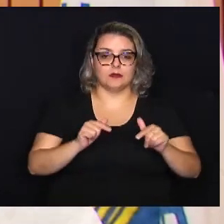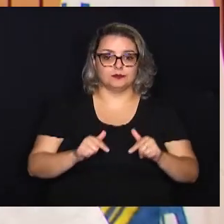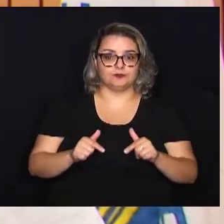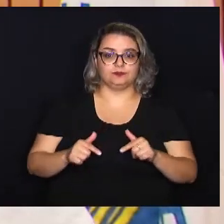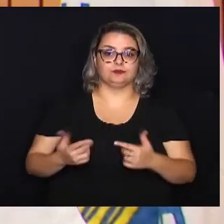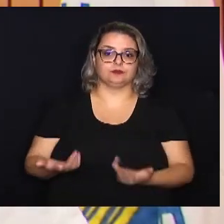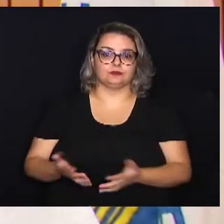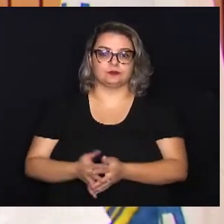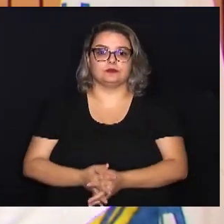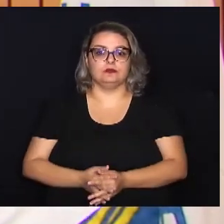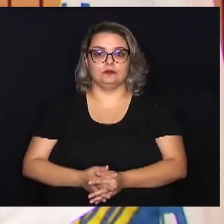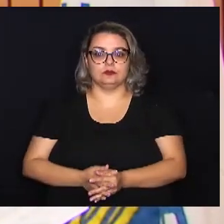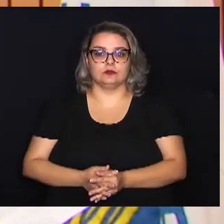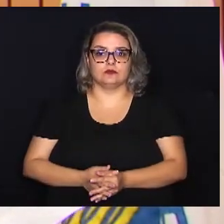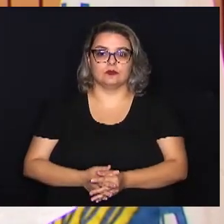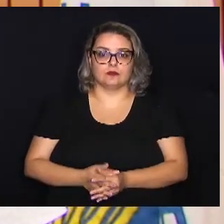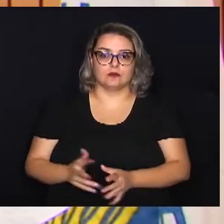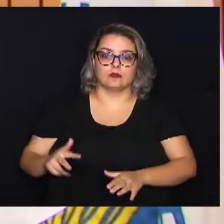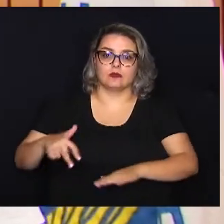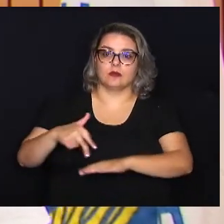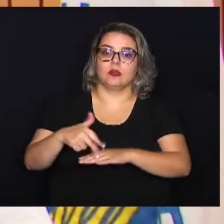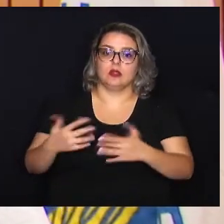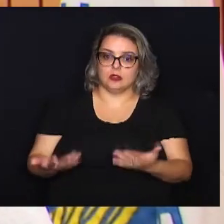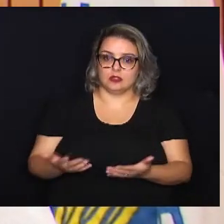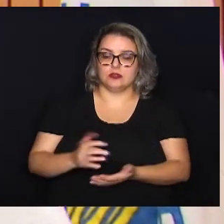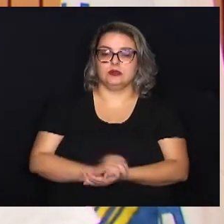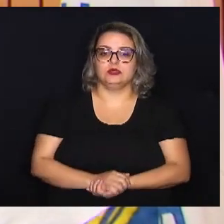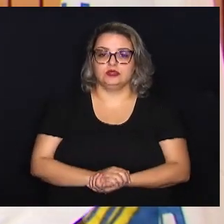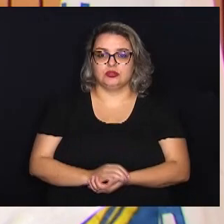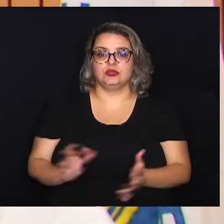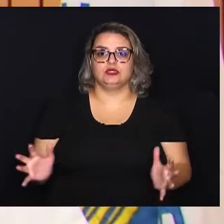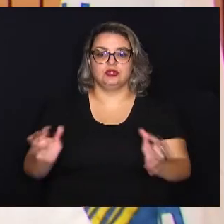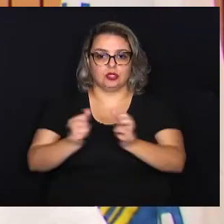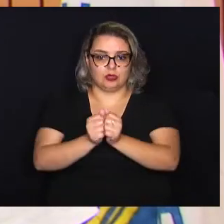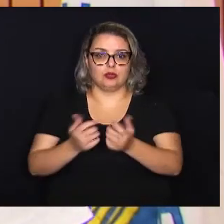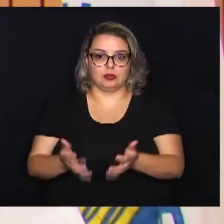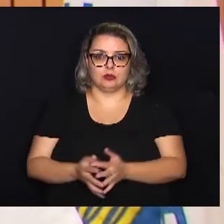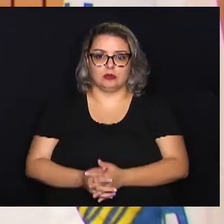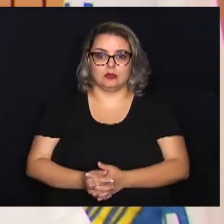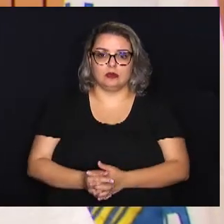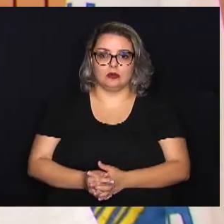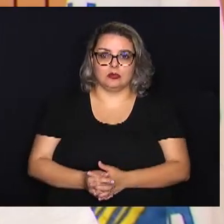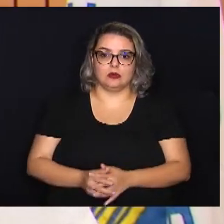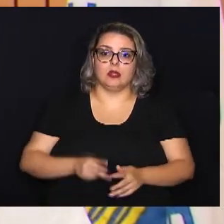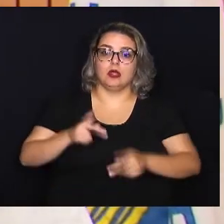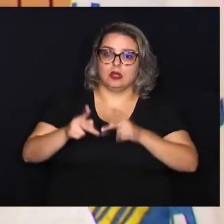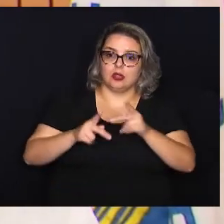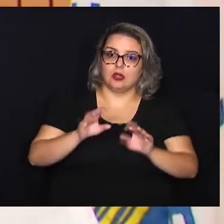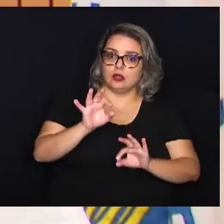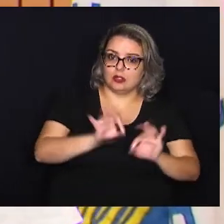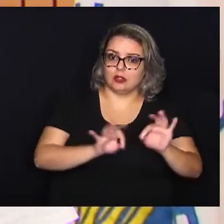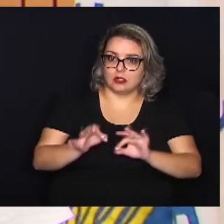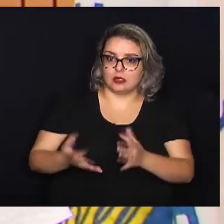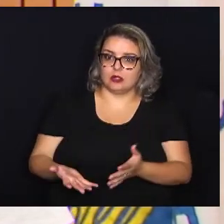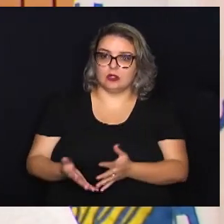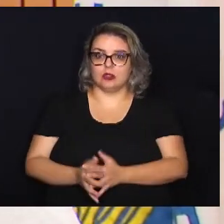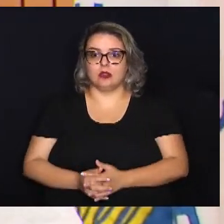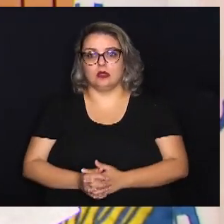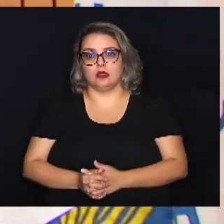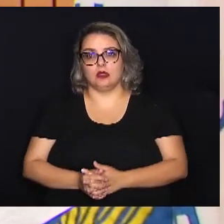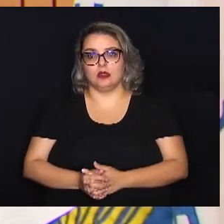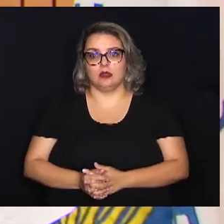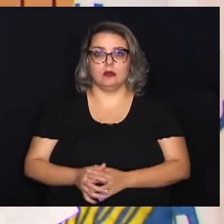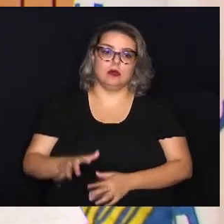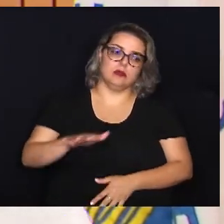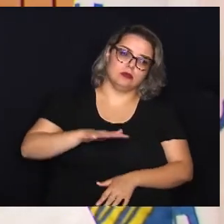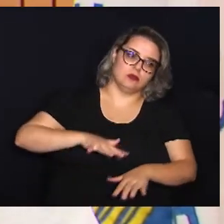esses territórios esse que a gente sabe espaço de aquilombamento onde essa eh população se organizava ora para